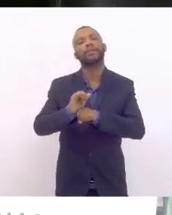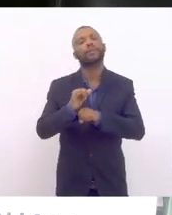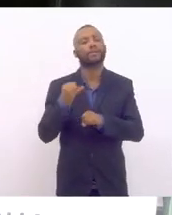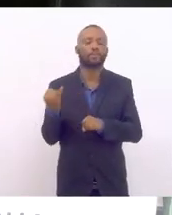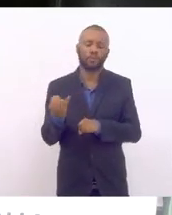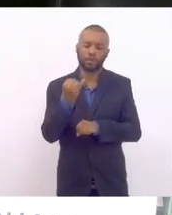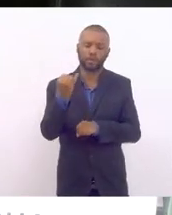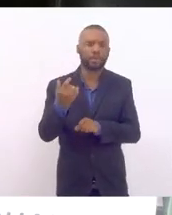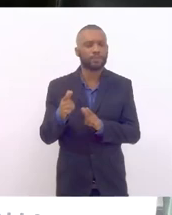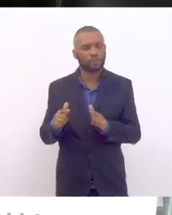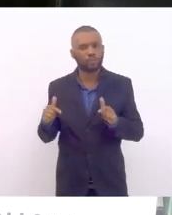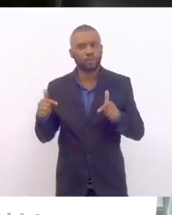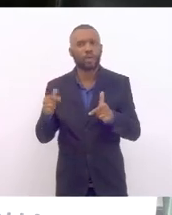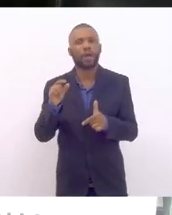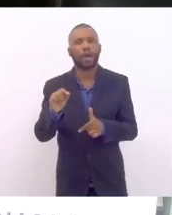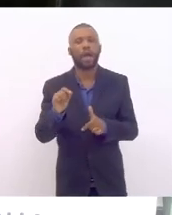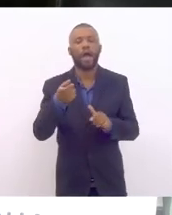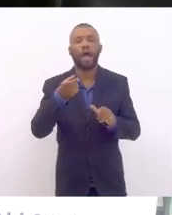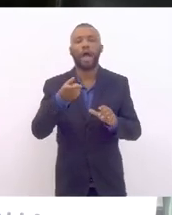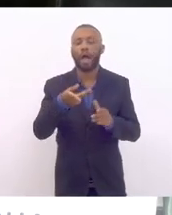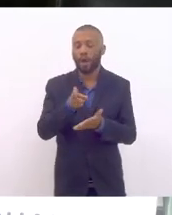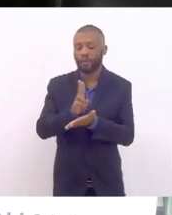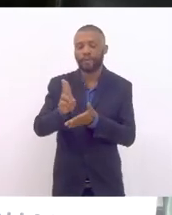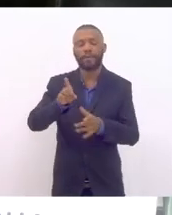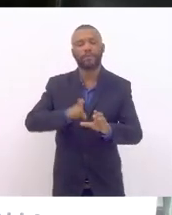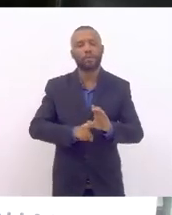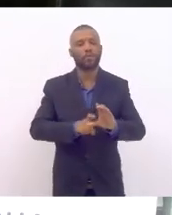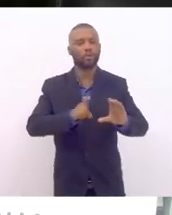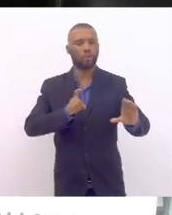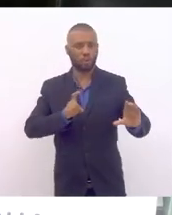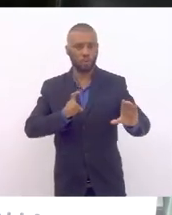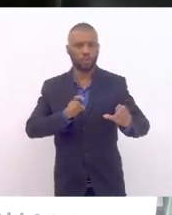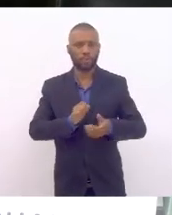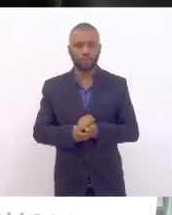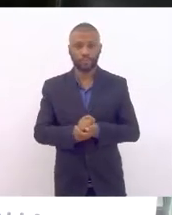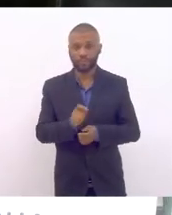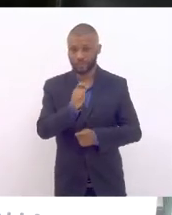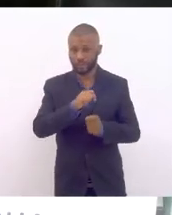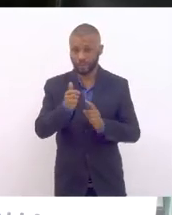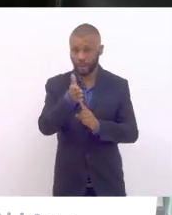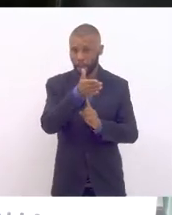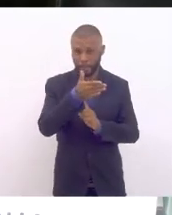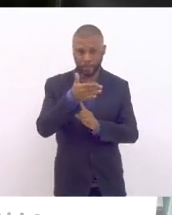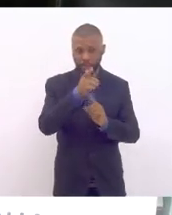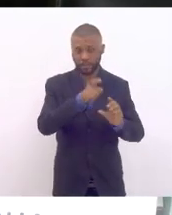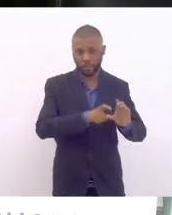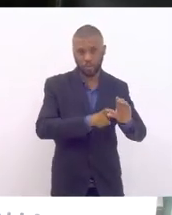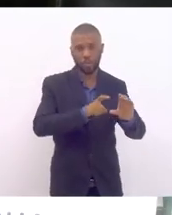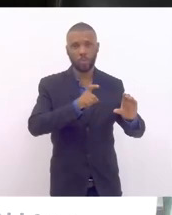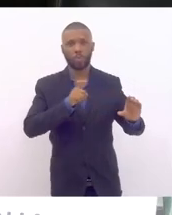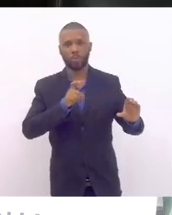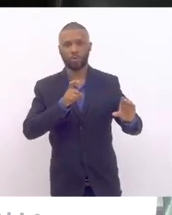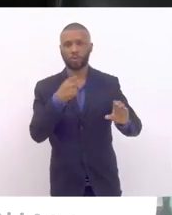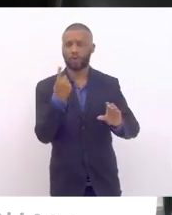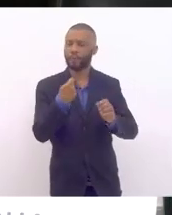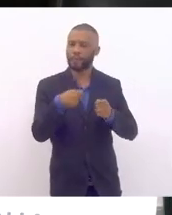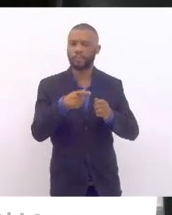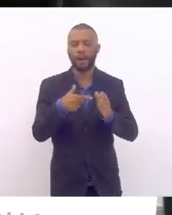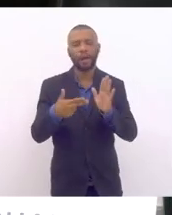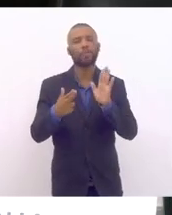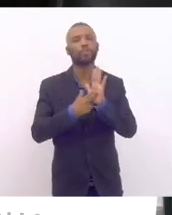importante é a autonomia universitária E é só uma bandeira que todos nós temos que vestir